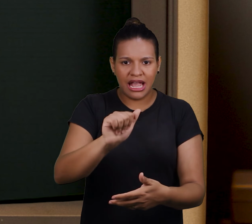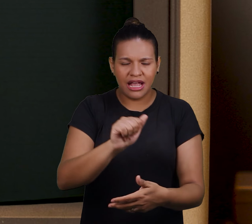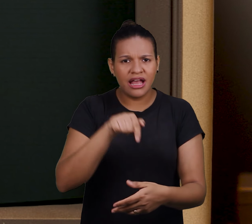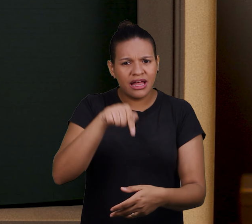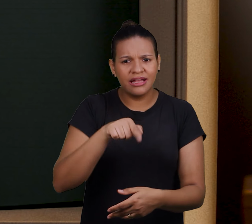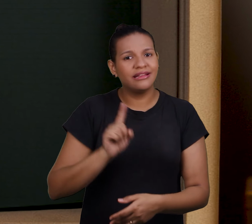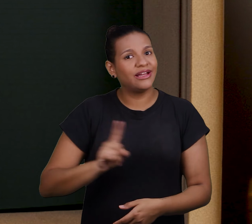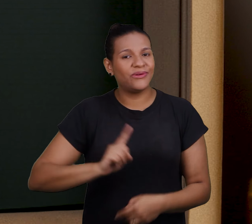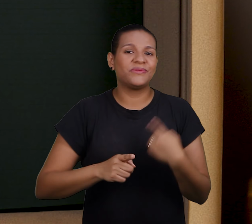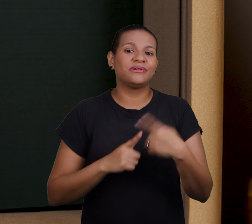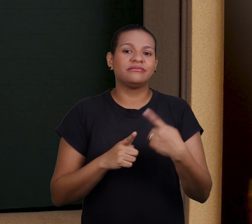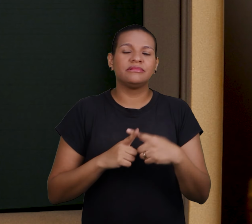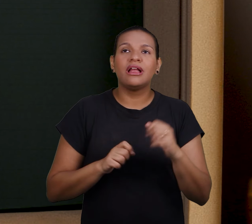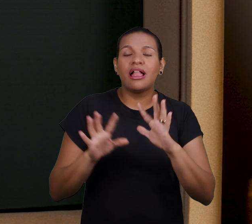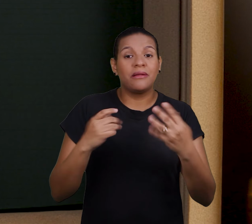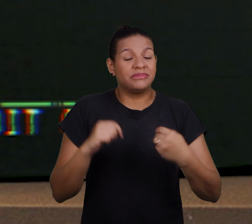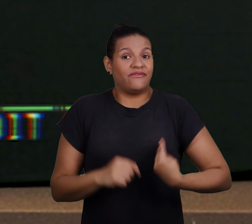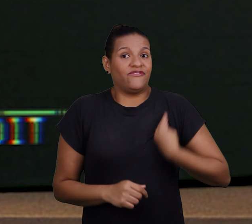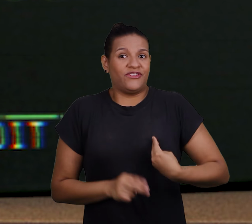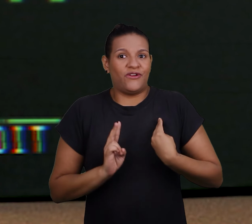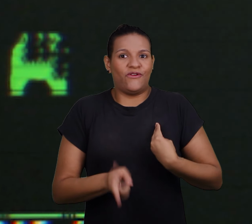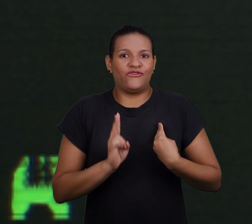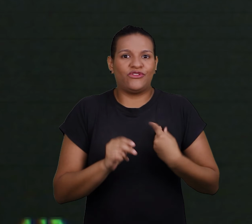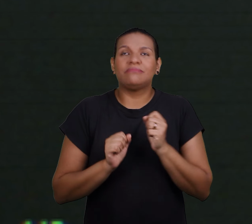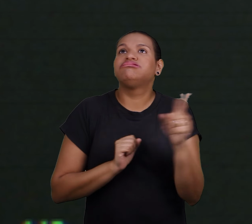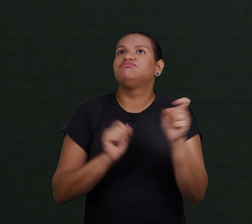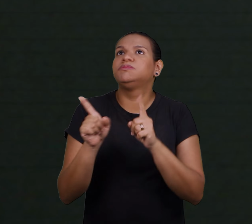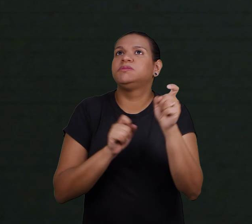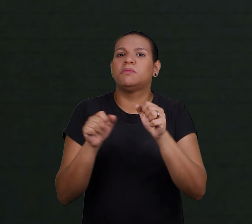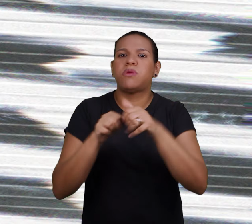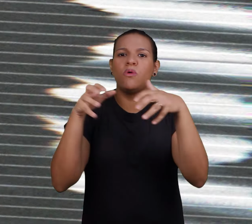aspecto lúdico, de se manter vivo e explodir as naves.